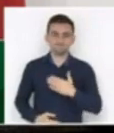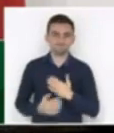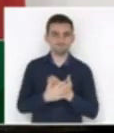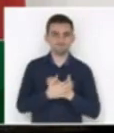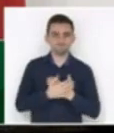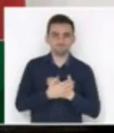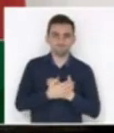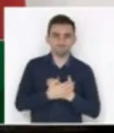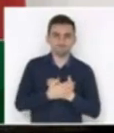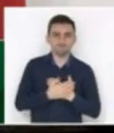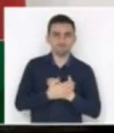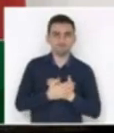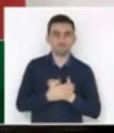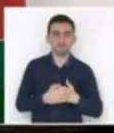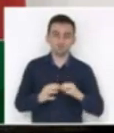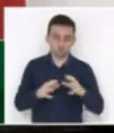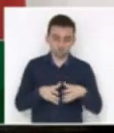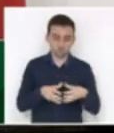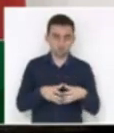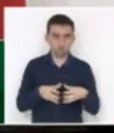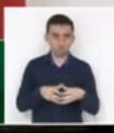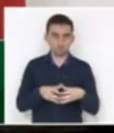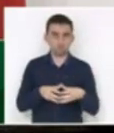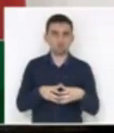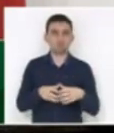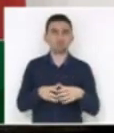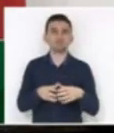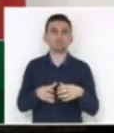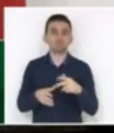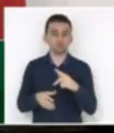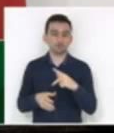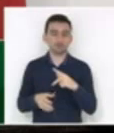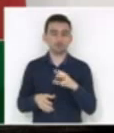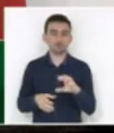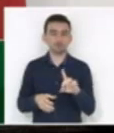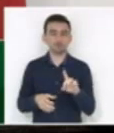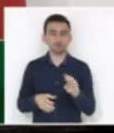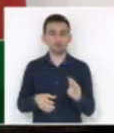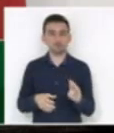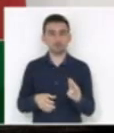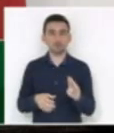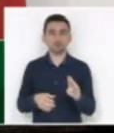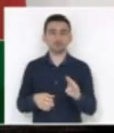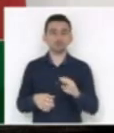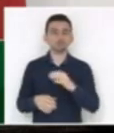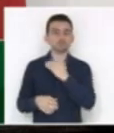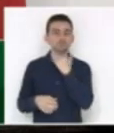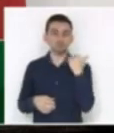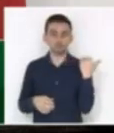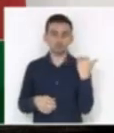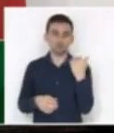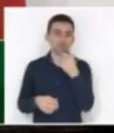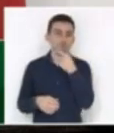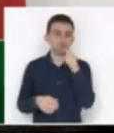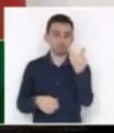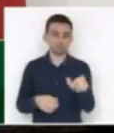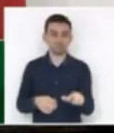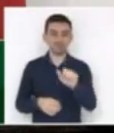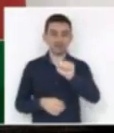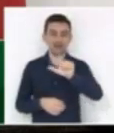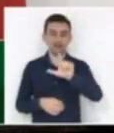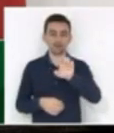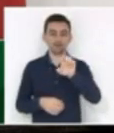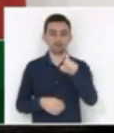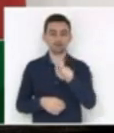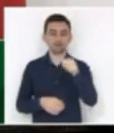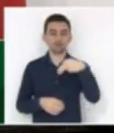o conjunto do nosso partido, bem como de nosso mandato, com a morte do analista ambiental Alexandre